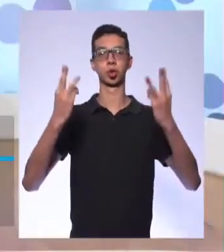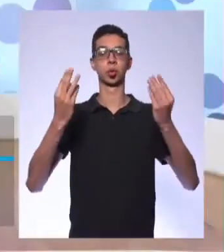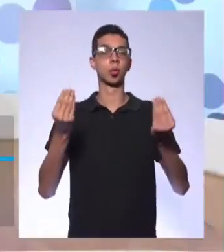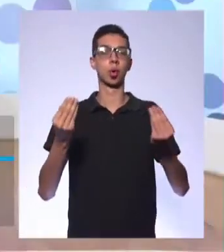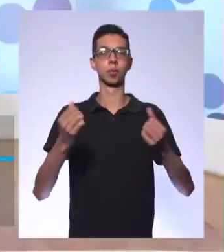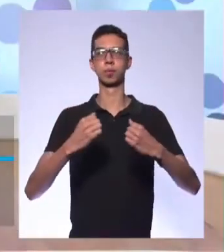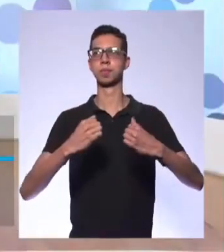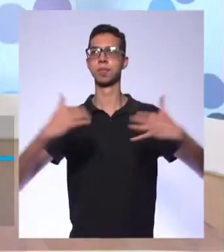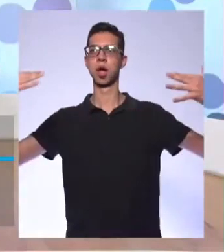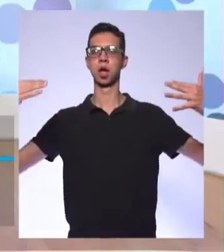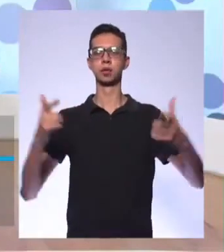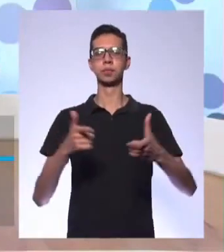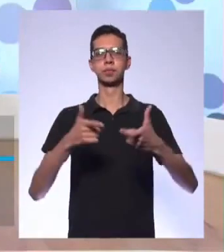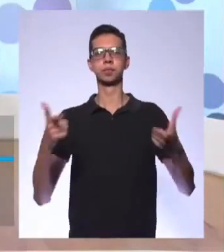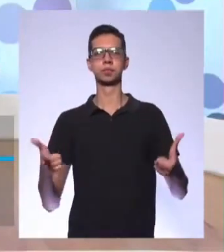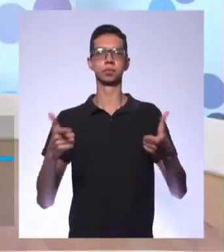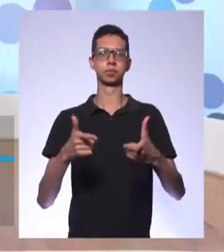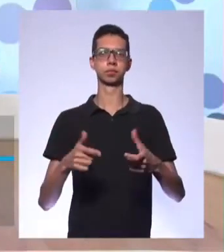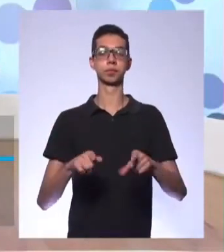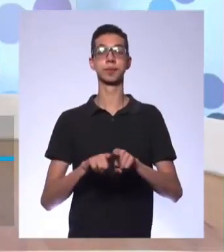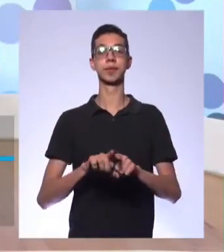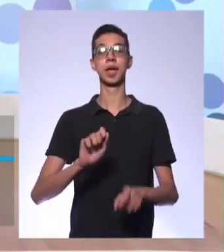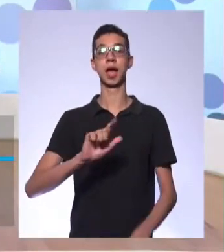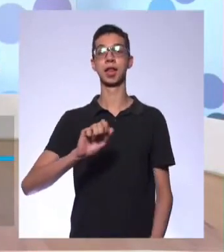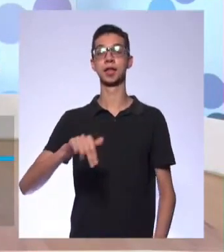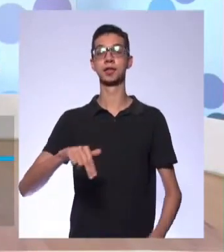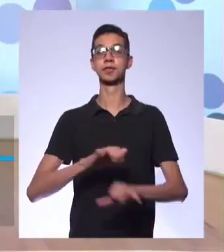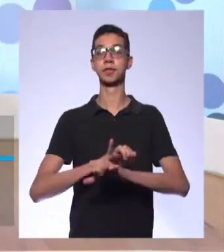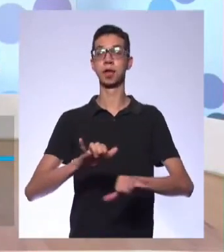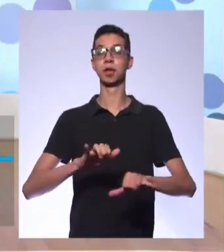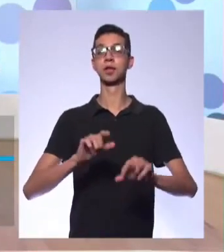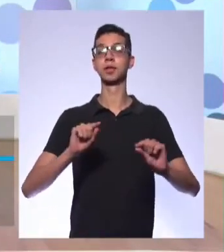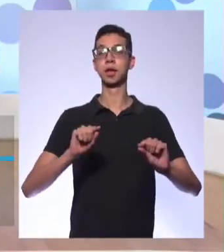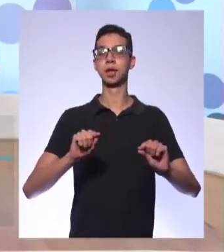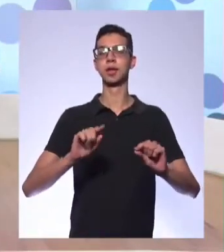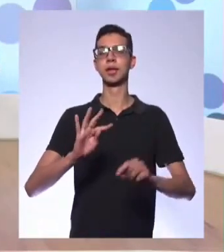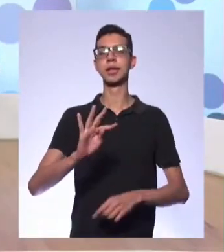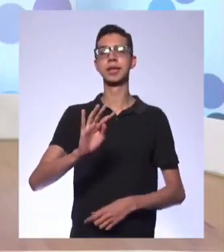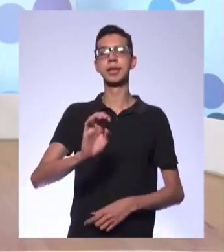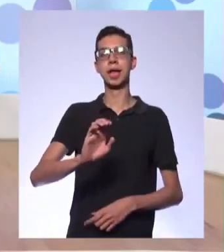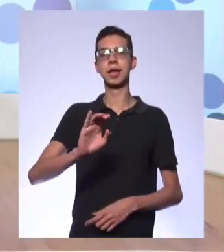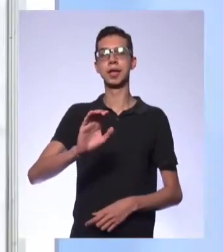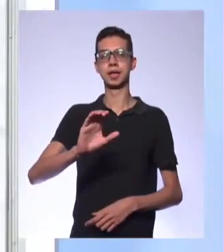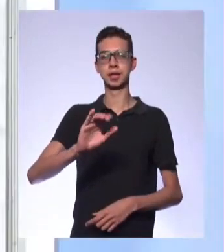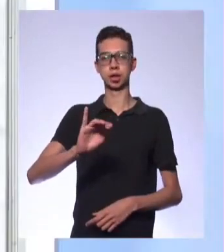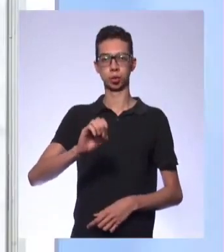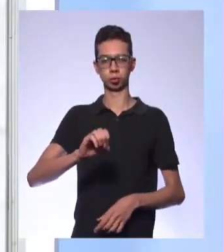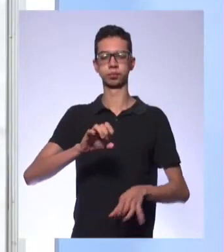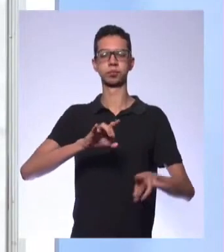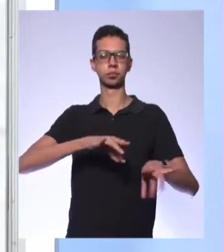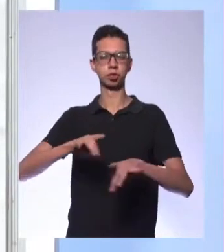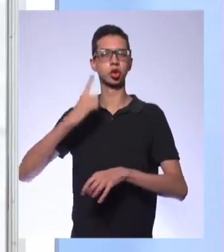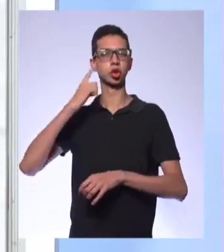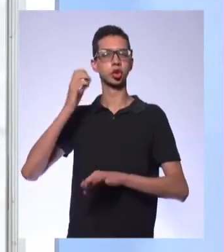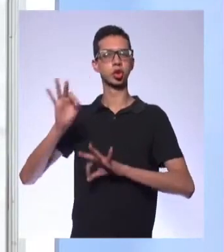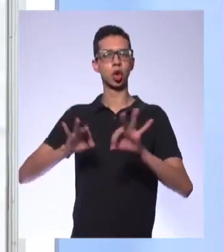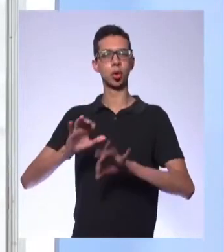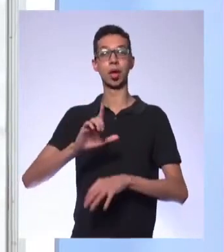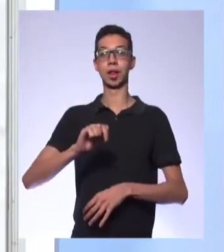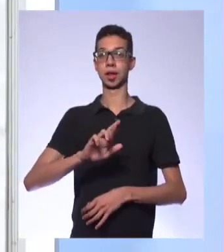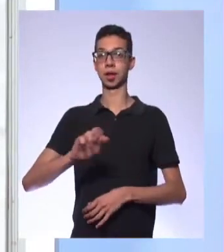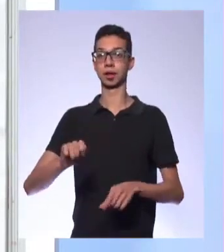Alan, lembrou do técnico, a Suelen, da Luz, o Vinícius, produtor, a Clara, técnico de som. O